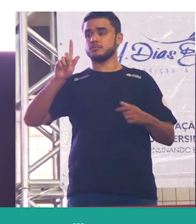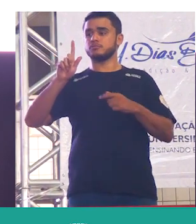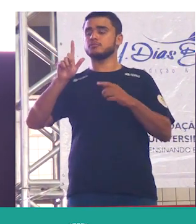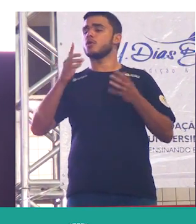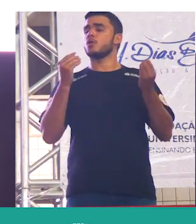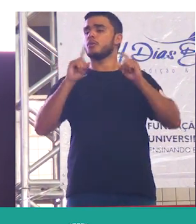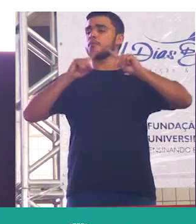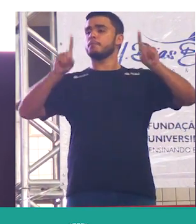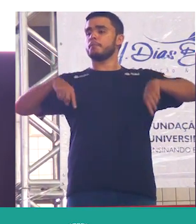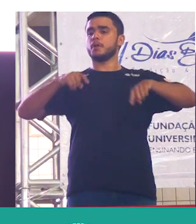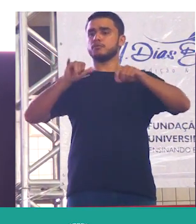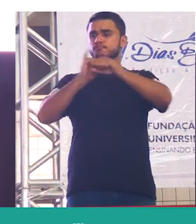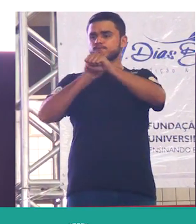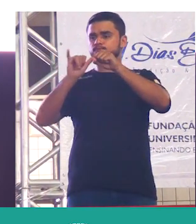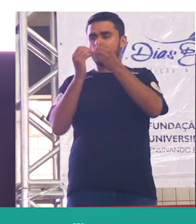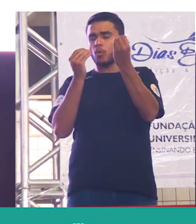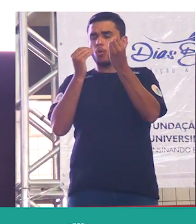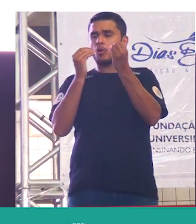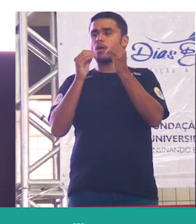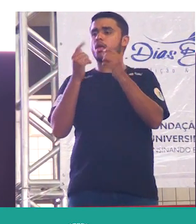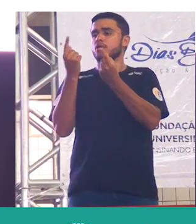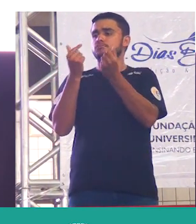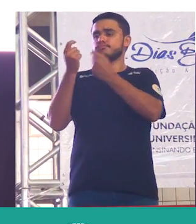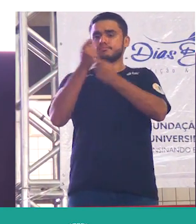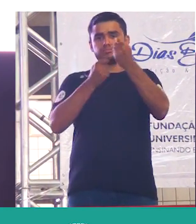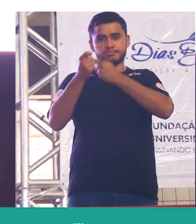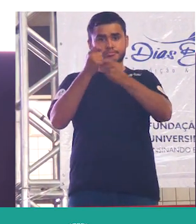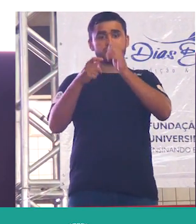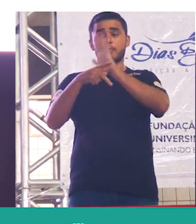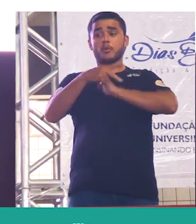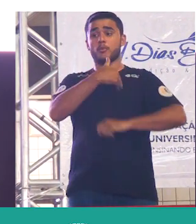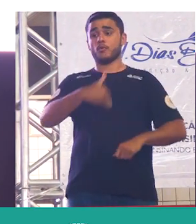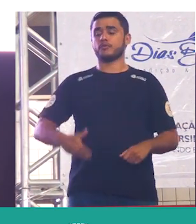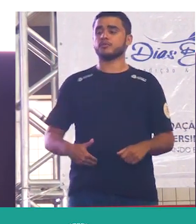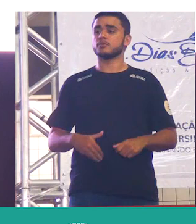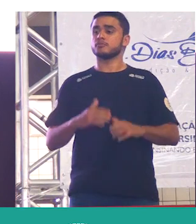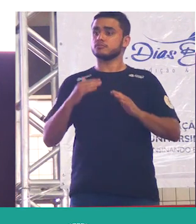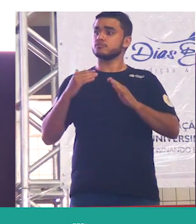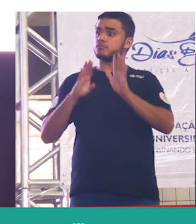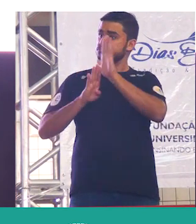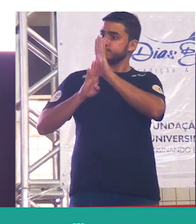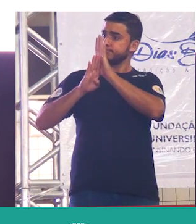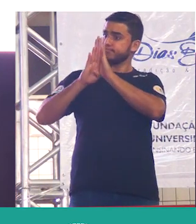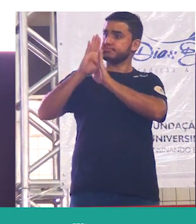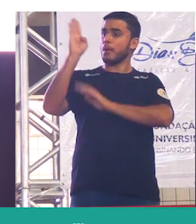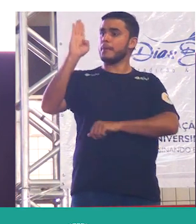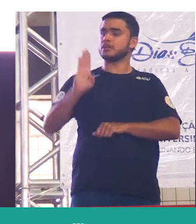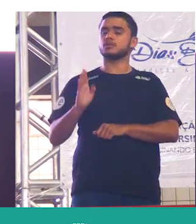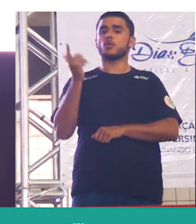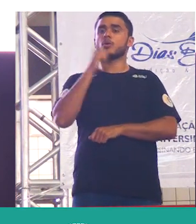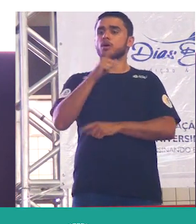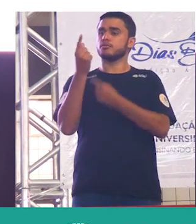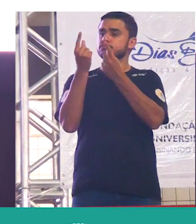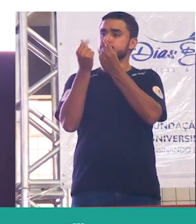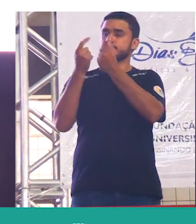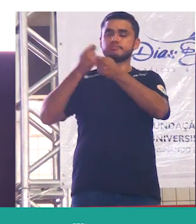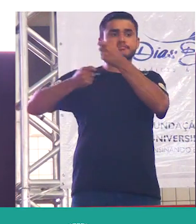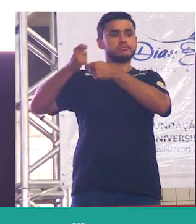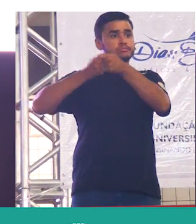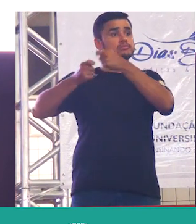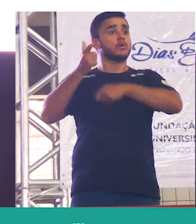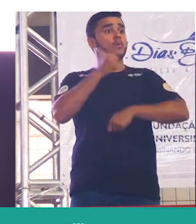do Governo, que é um plano que conseguiu que o Brasil crescesse